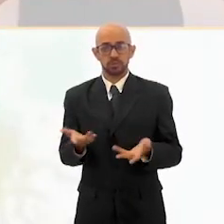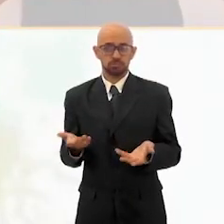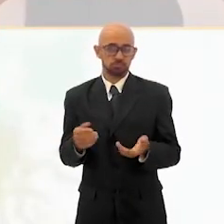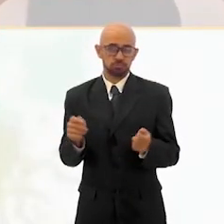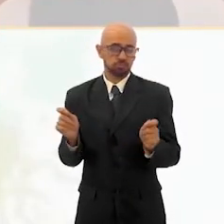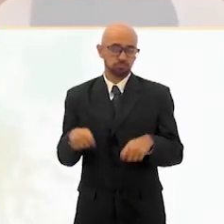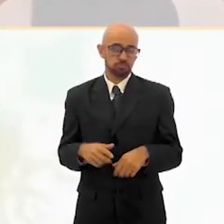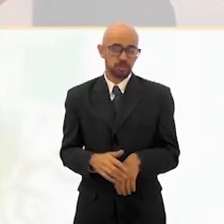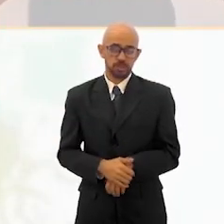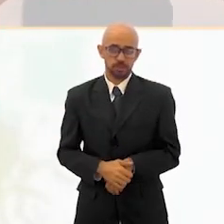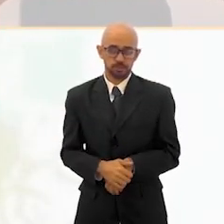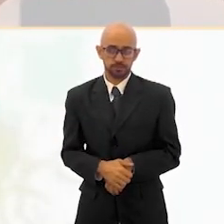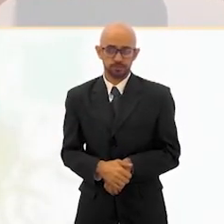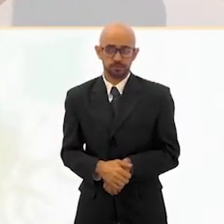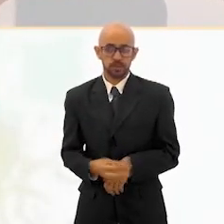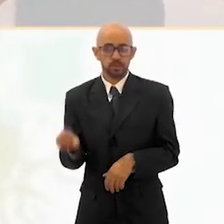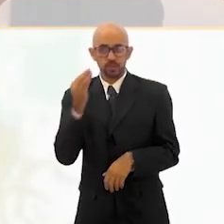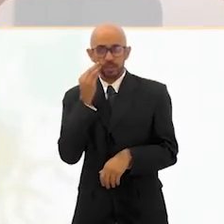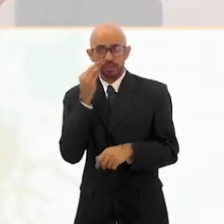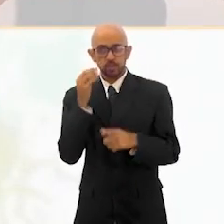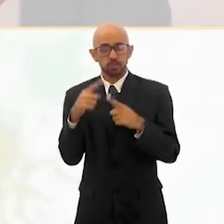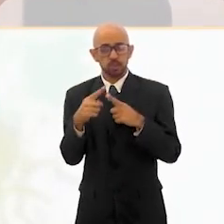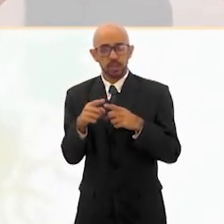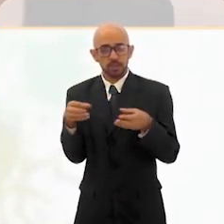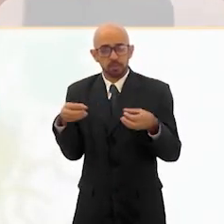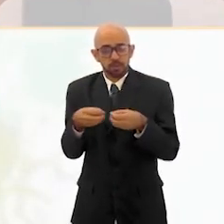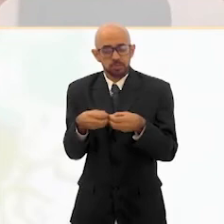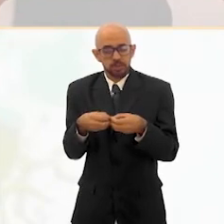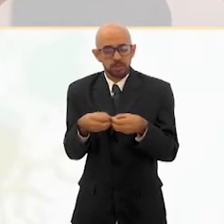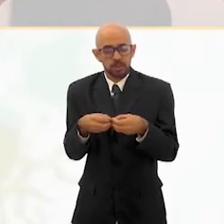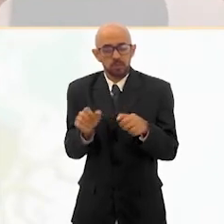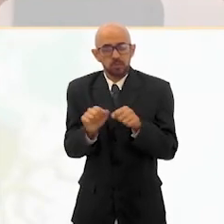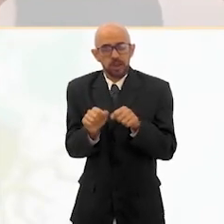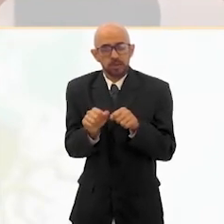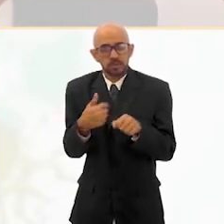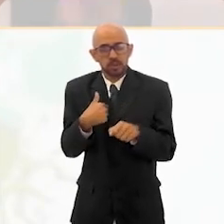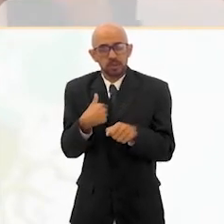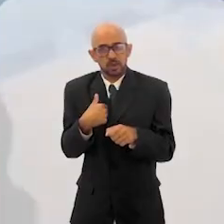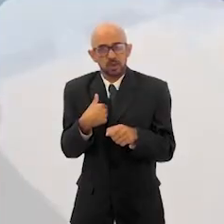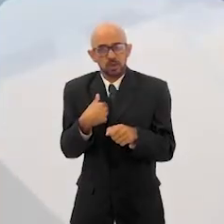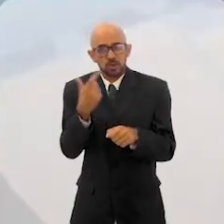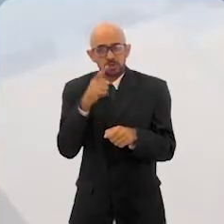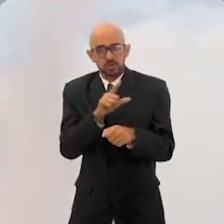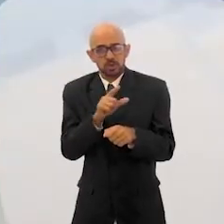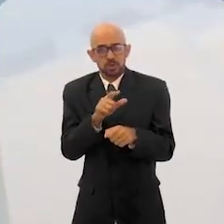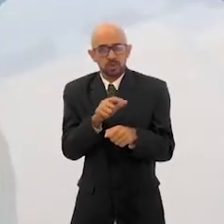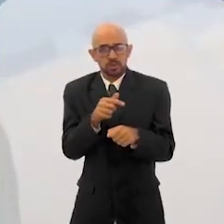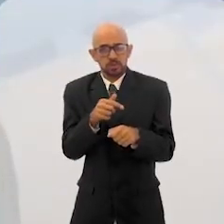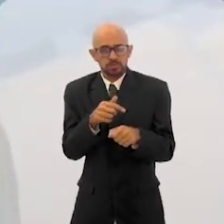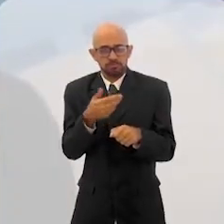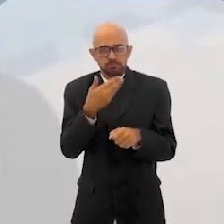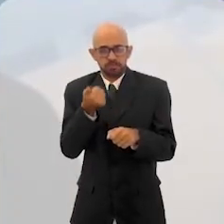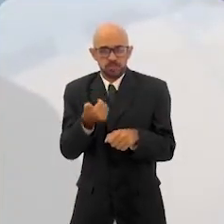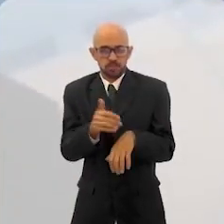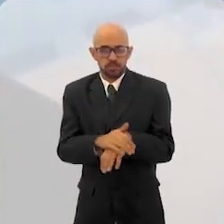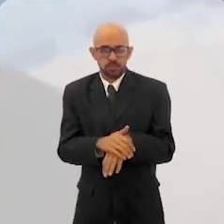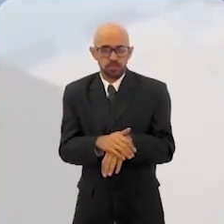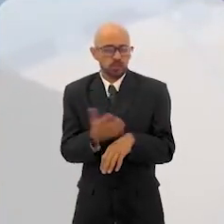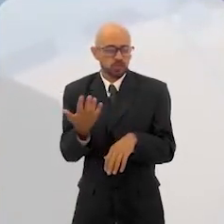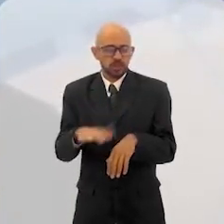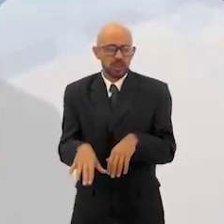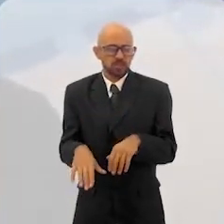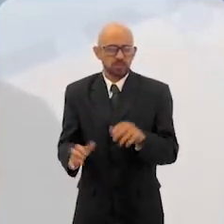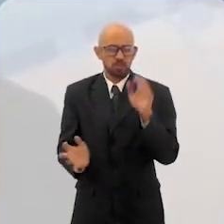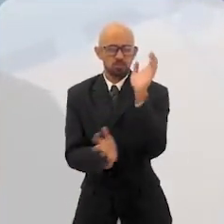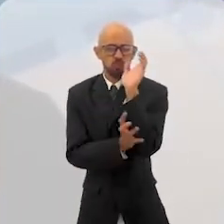estar presente certeza. porque eu acho que essa aproximação me faz ter o pé na realidade. Eu não quero ser um reitor burocrata que fica dentro do meu gabinete